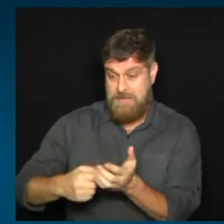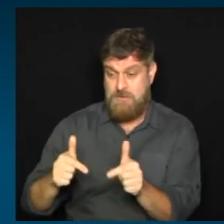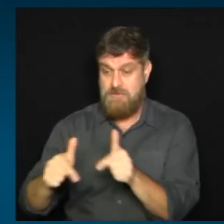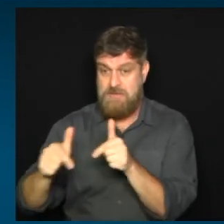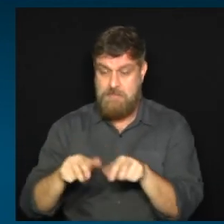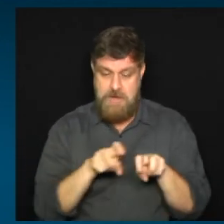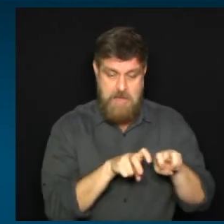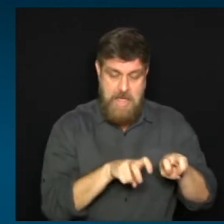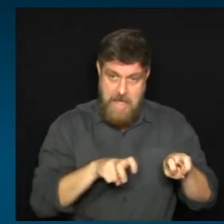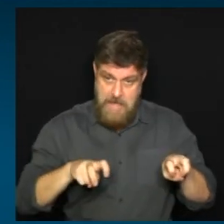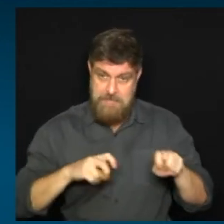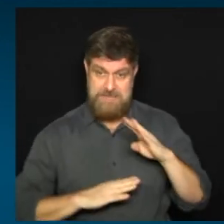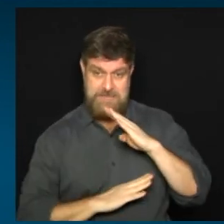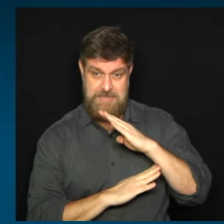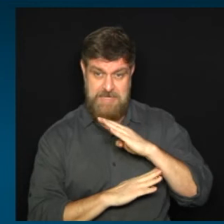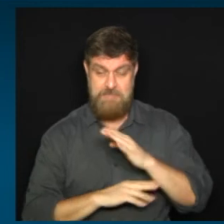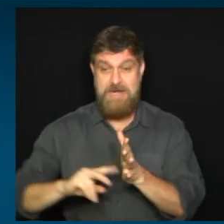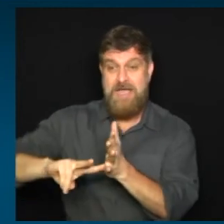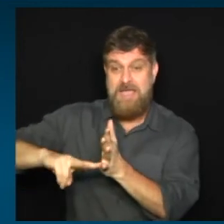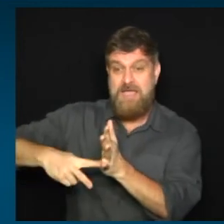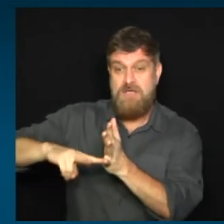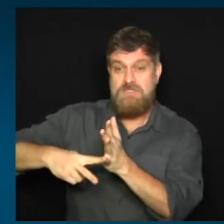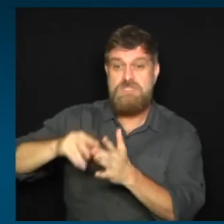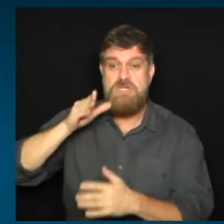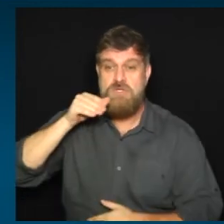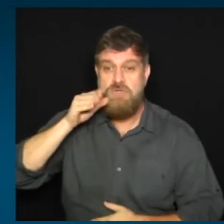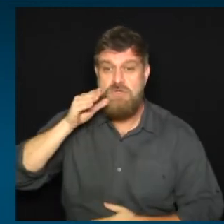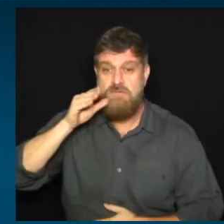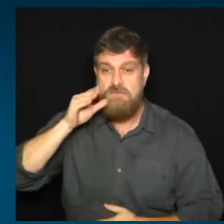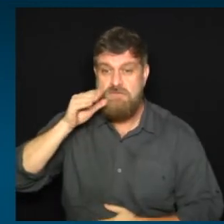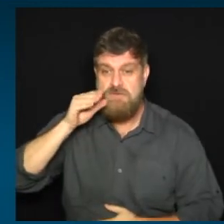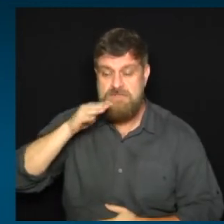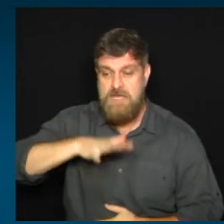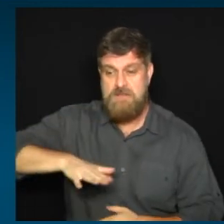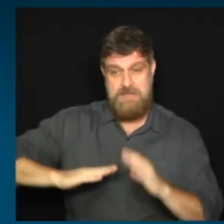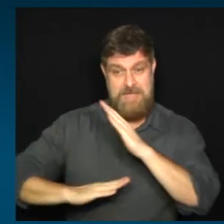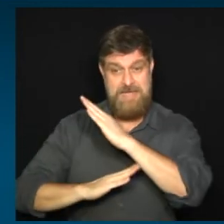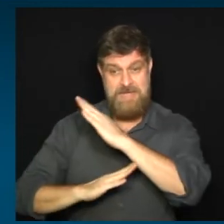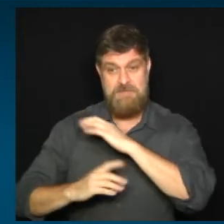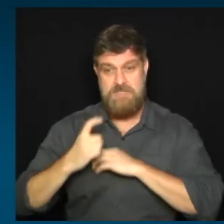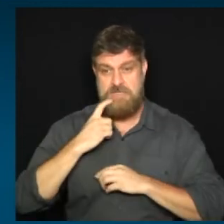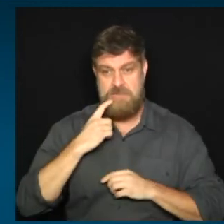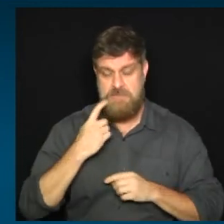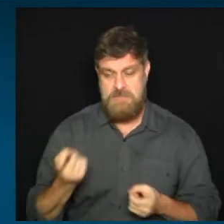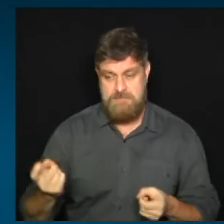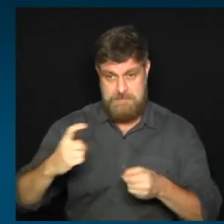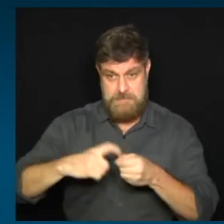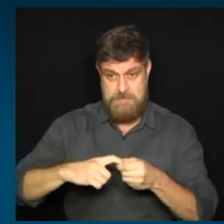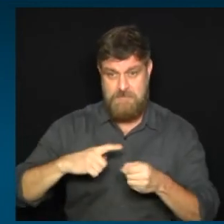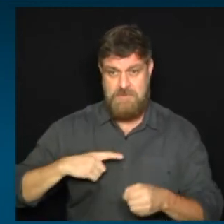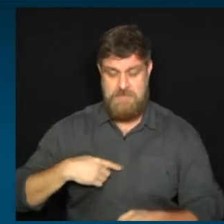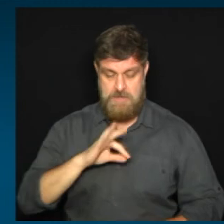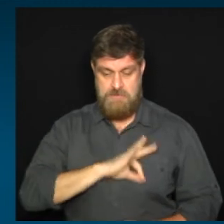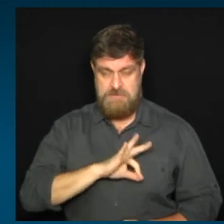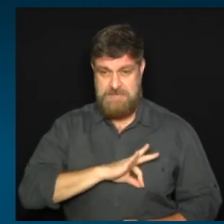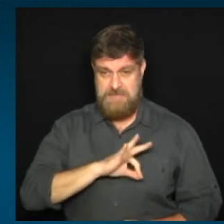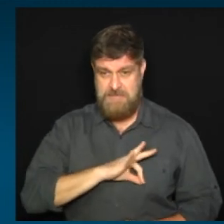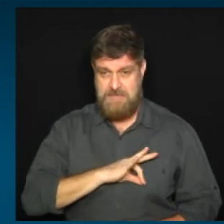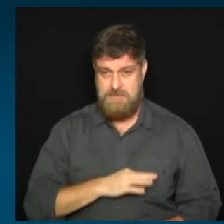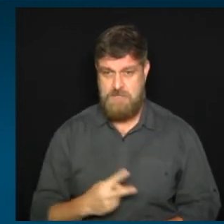mesa diretora da Casa e o Sindicato dos Funcionários do Poder Legislativo de Campinas, que trocou a revisão salarial dos